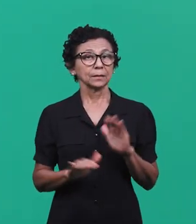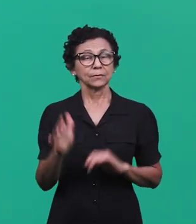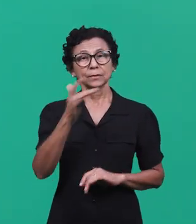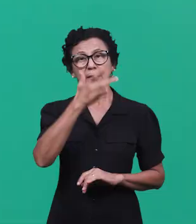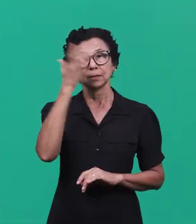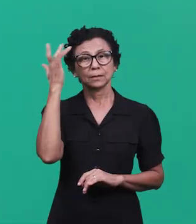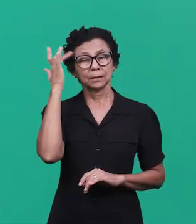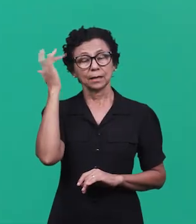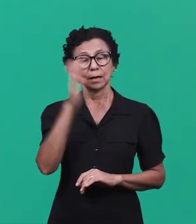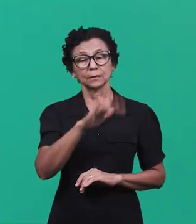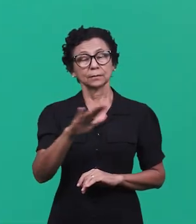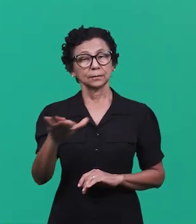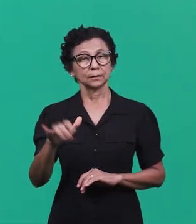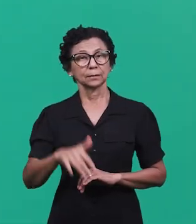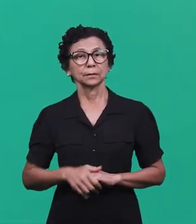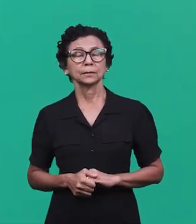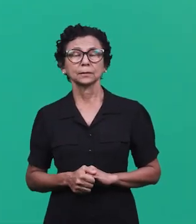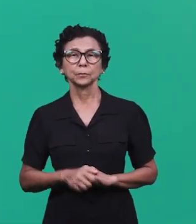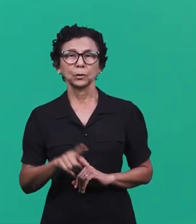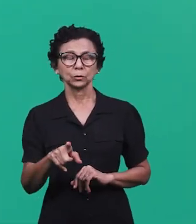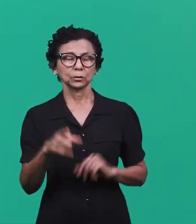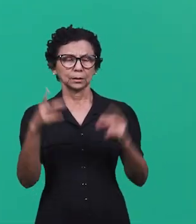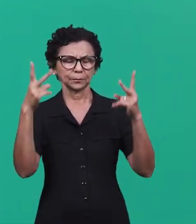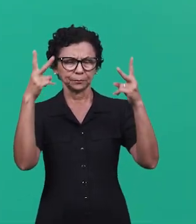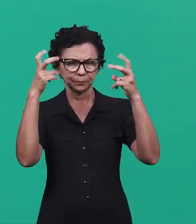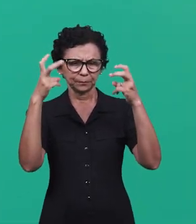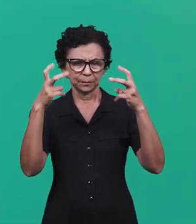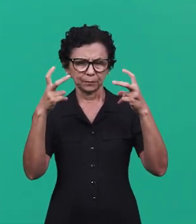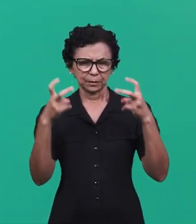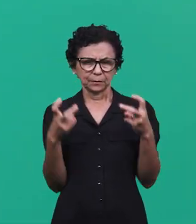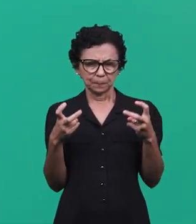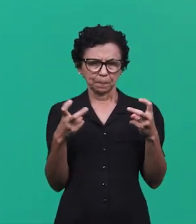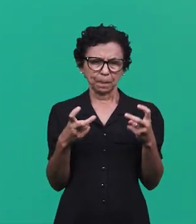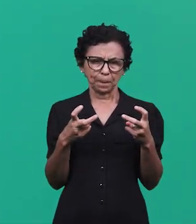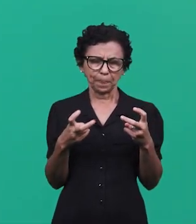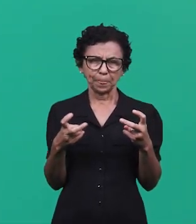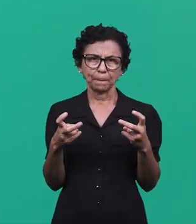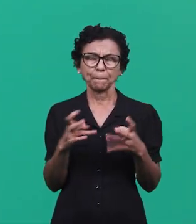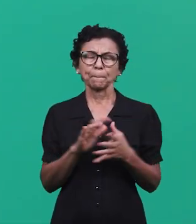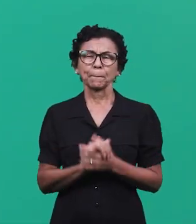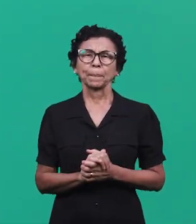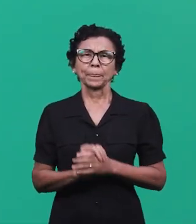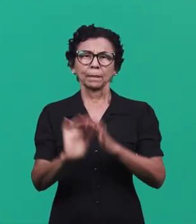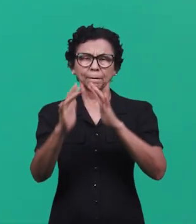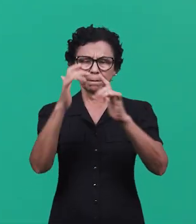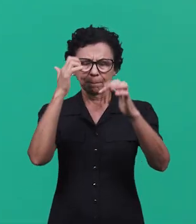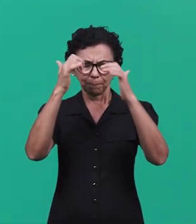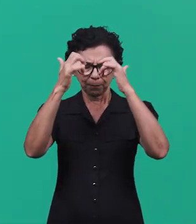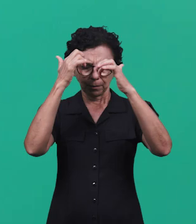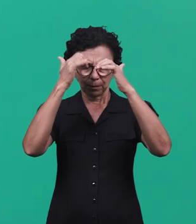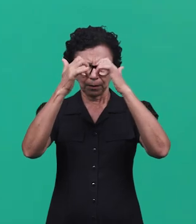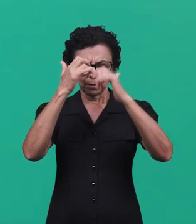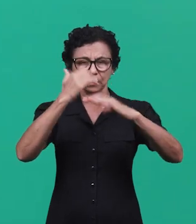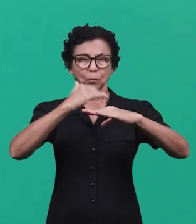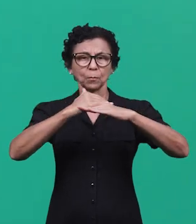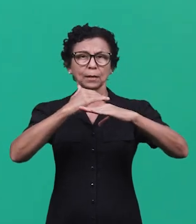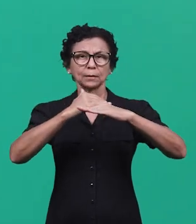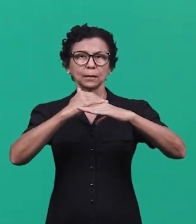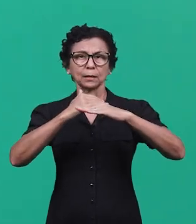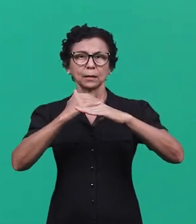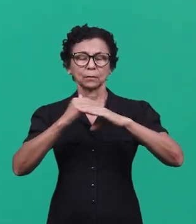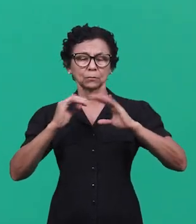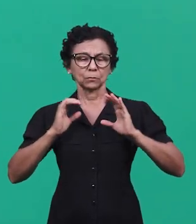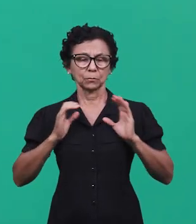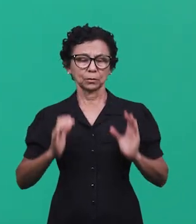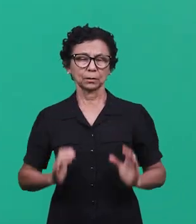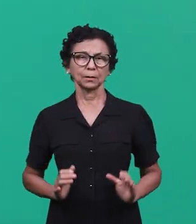o que nós chamamos de rigidez cognitiva. O que é isso? Ele tem sempre um padrão, muitas vezes, de comportamento,